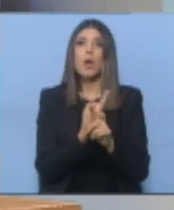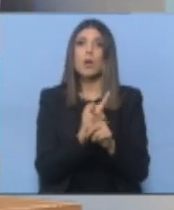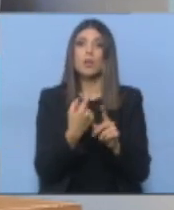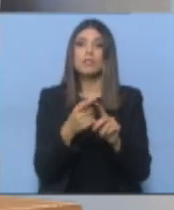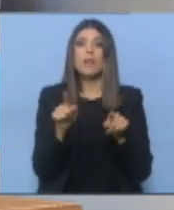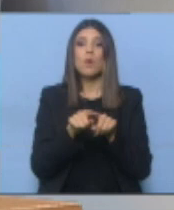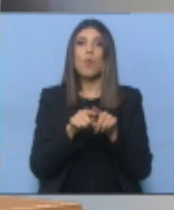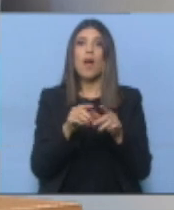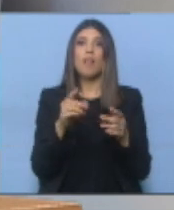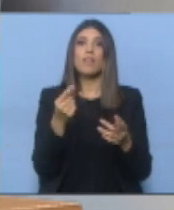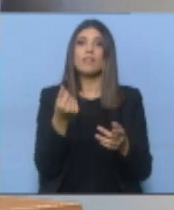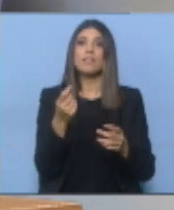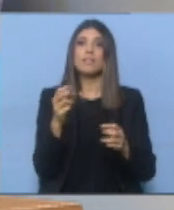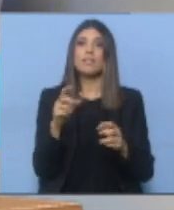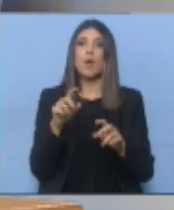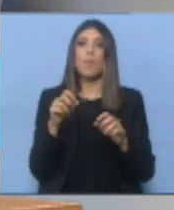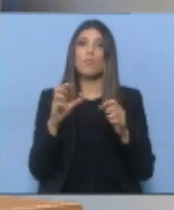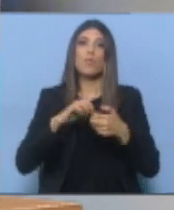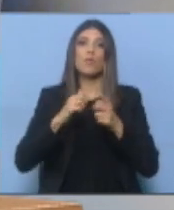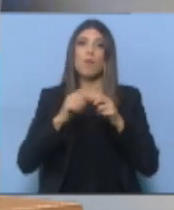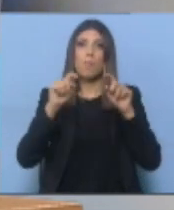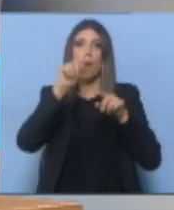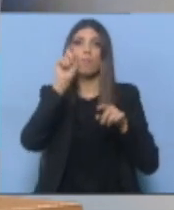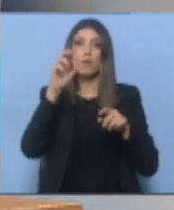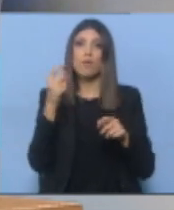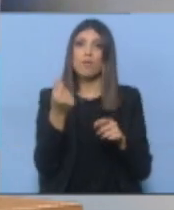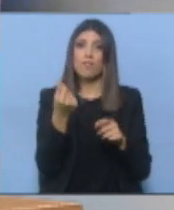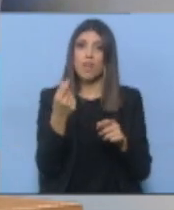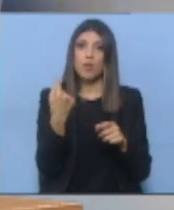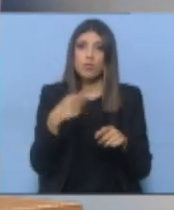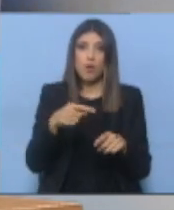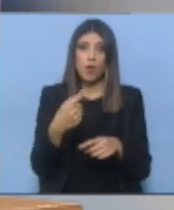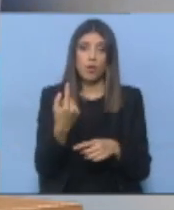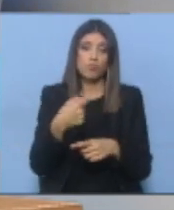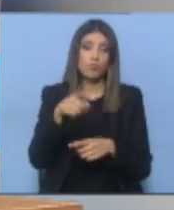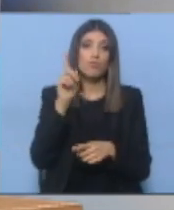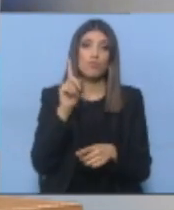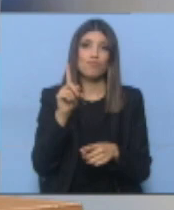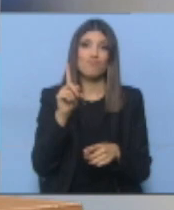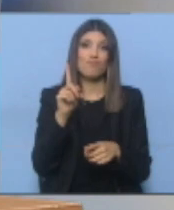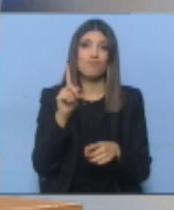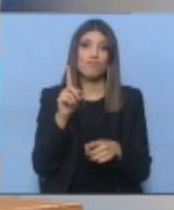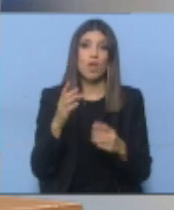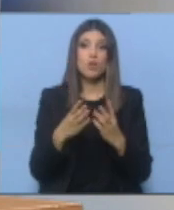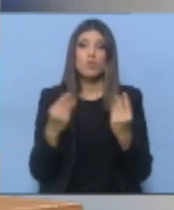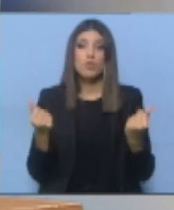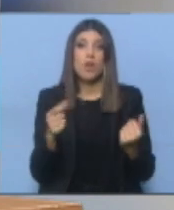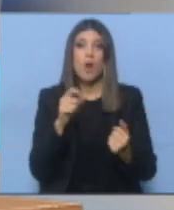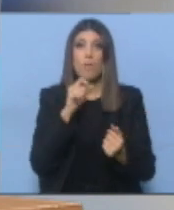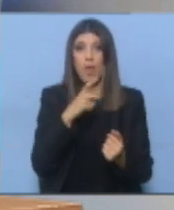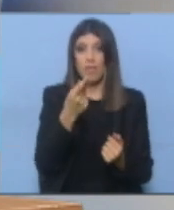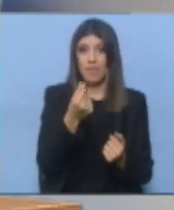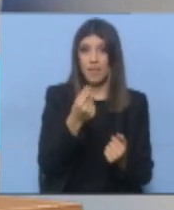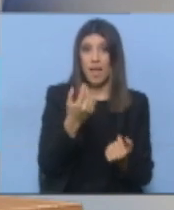questão do dinheiro e até se calhar o dinheiro, ou visto pelo lado do dinheiro, não se encontram as melhores soluções. As melhores soluções, a nosso